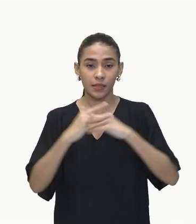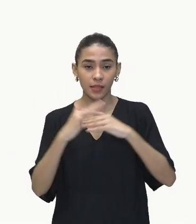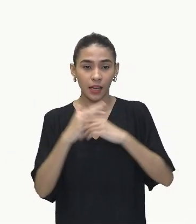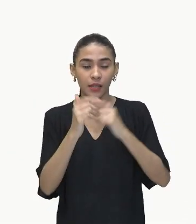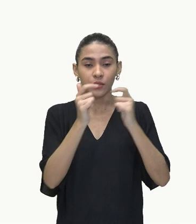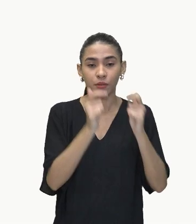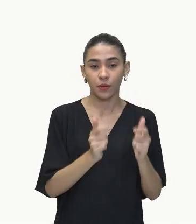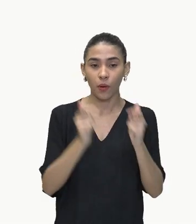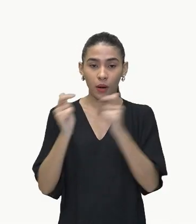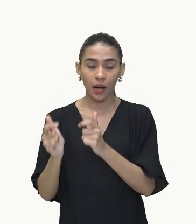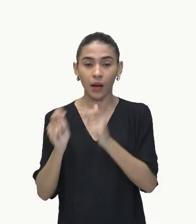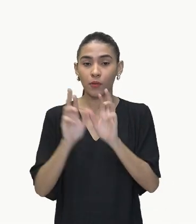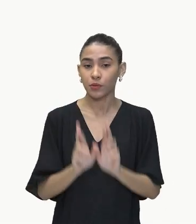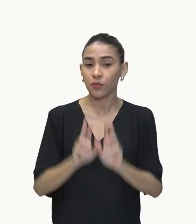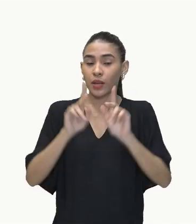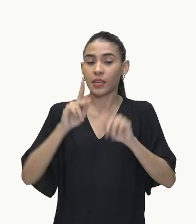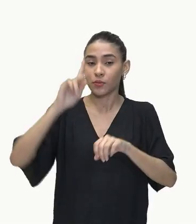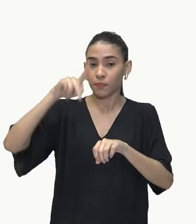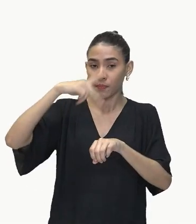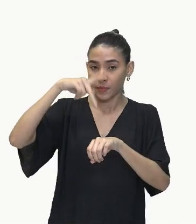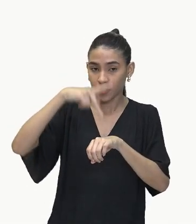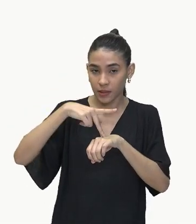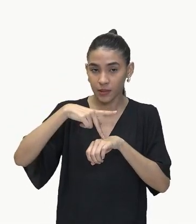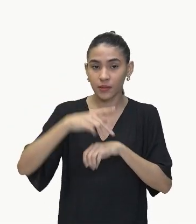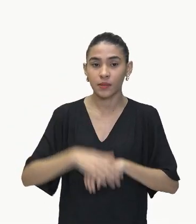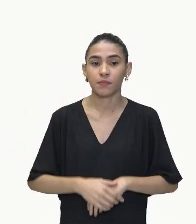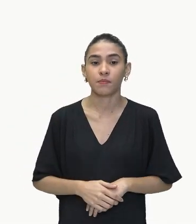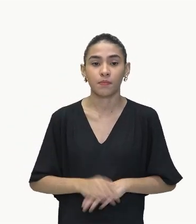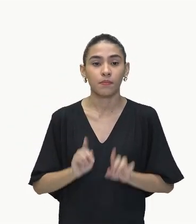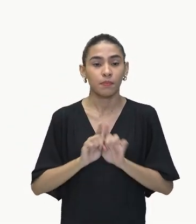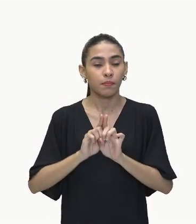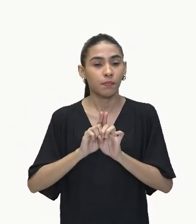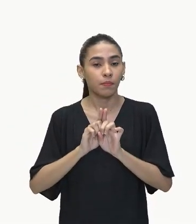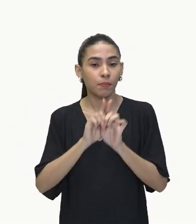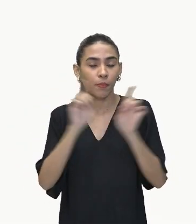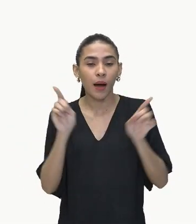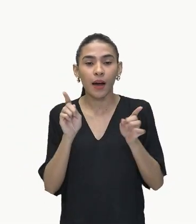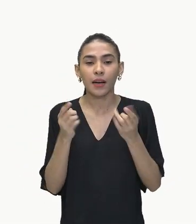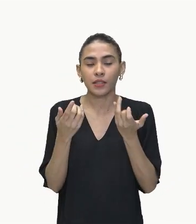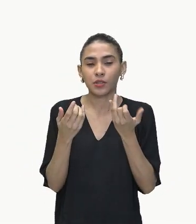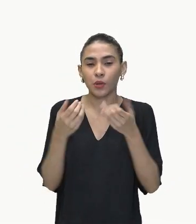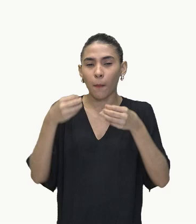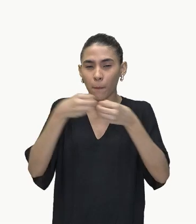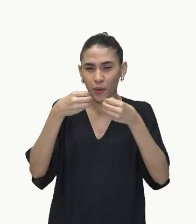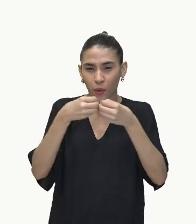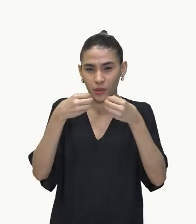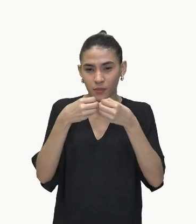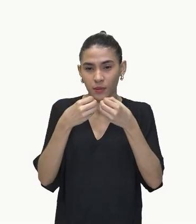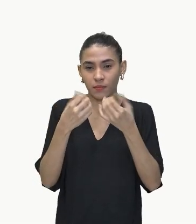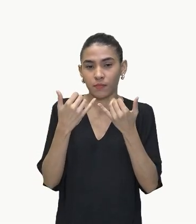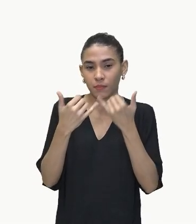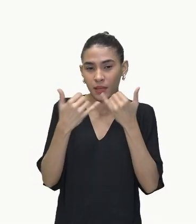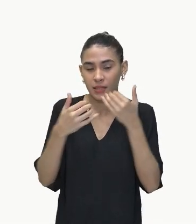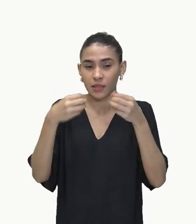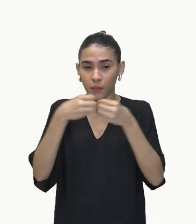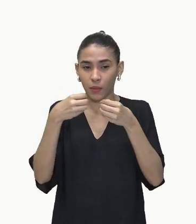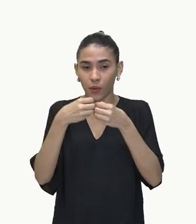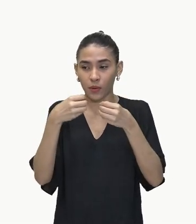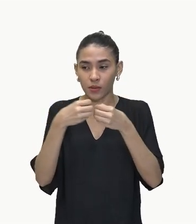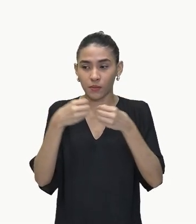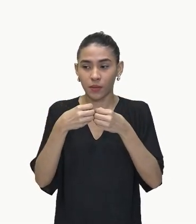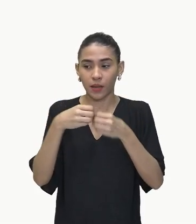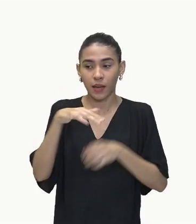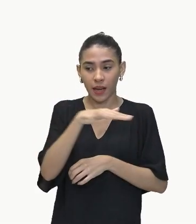estão localizadas em diferentes países, mas que são fisicamente adjacentes. Ou